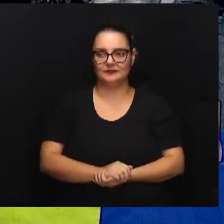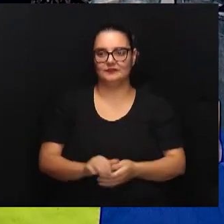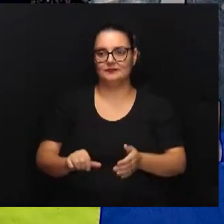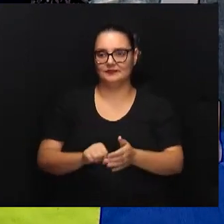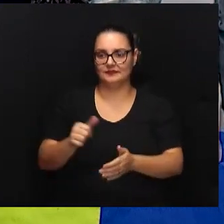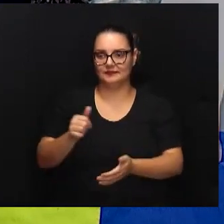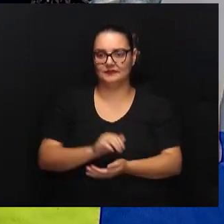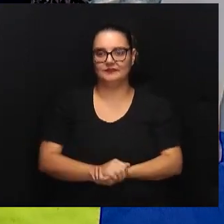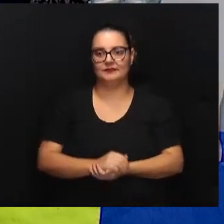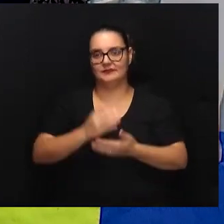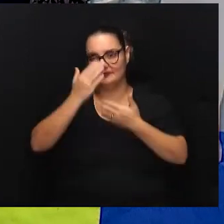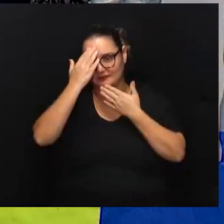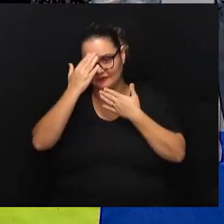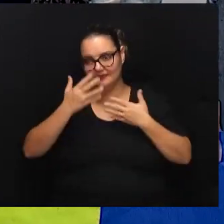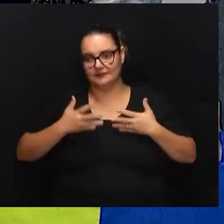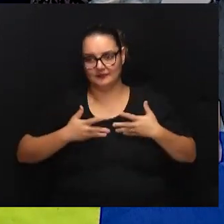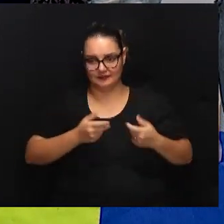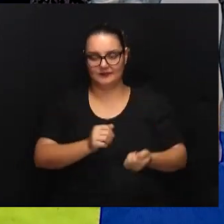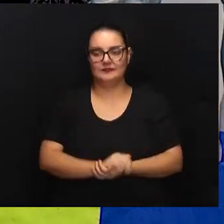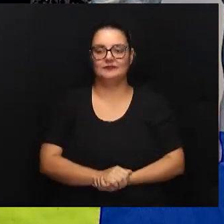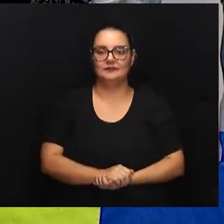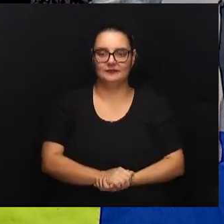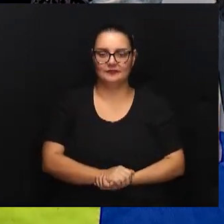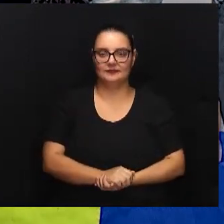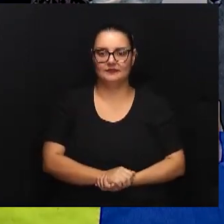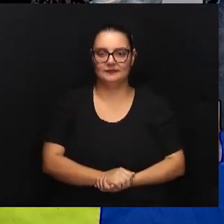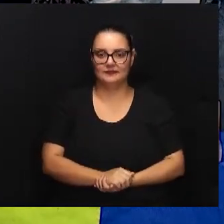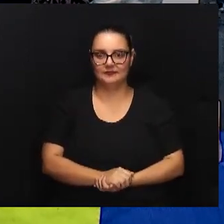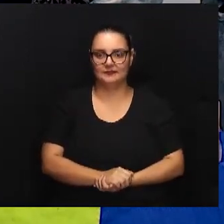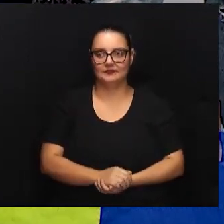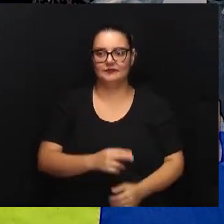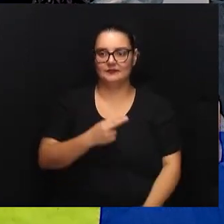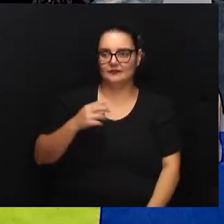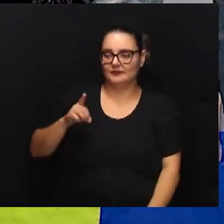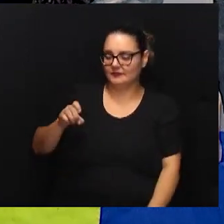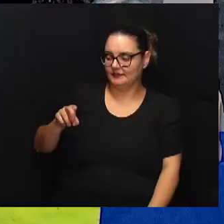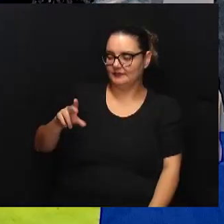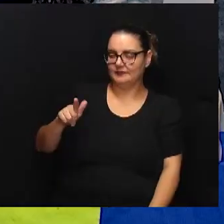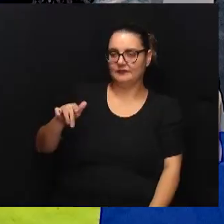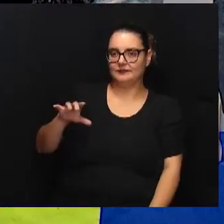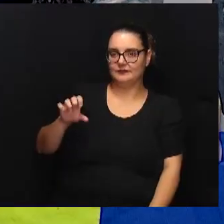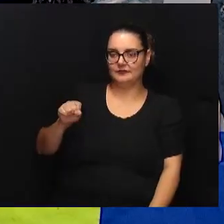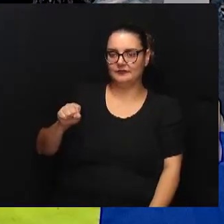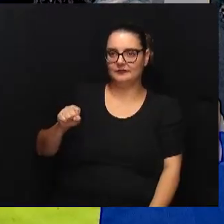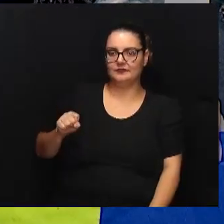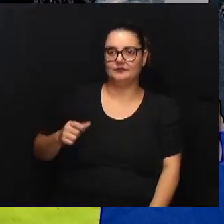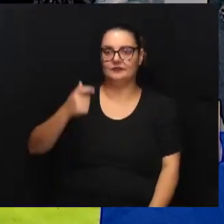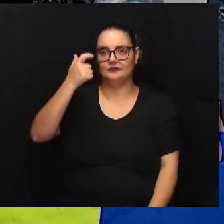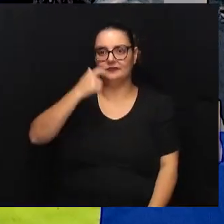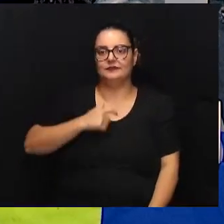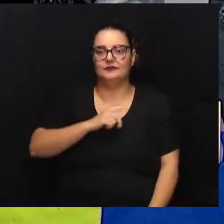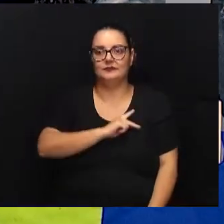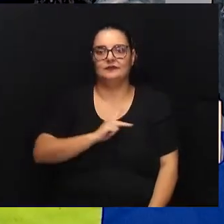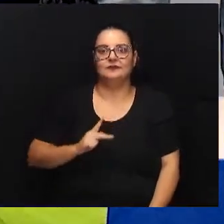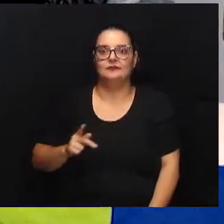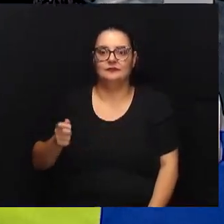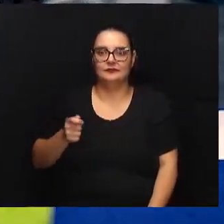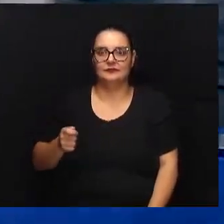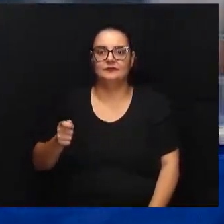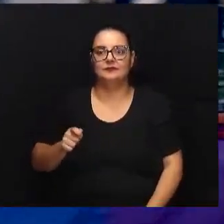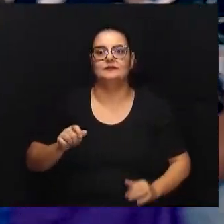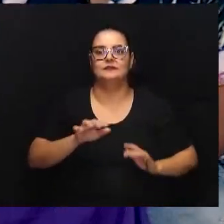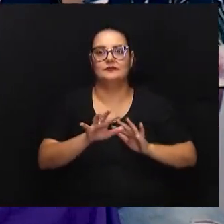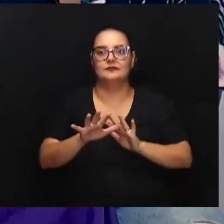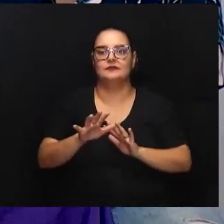Bom, boa noite. Primeiro, obrigado pelo convite. Meu nome é Douglas Holanda. Eu